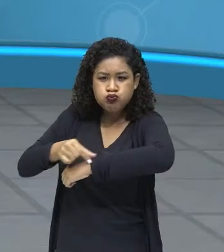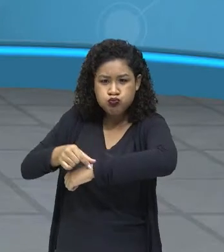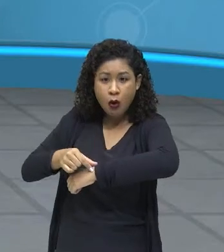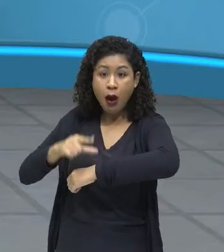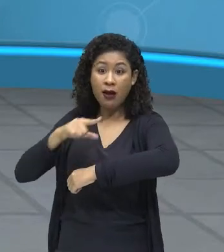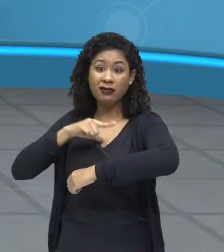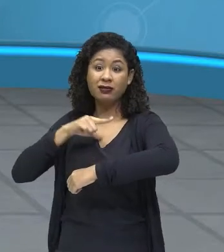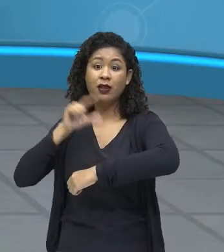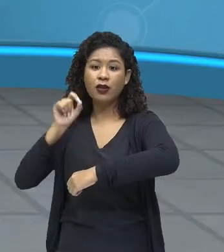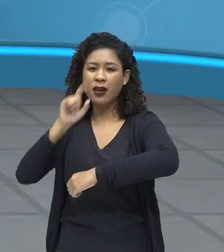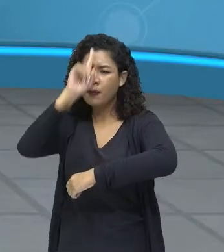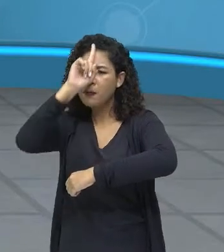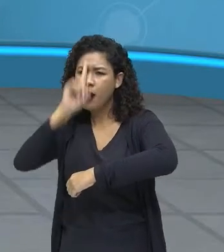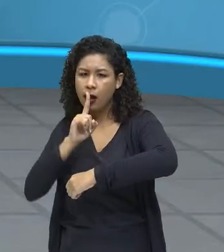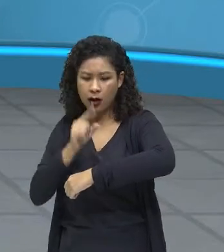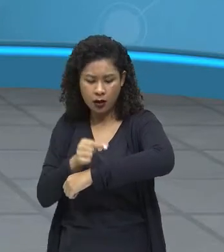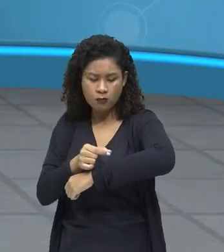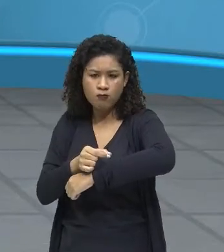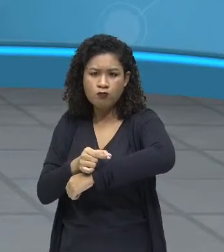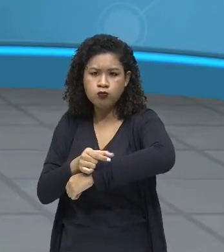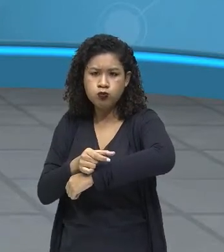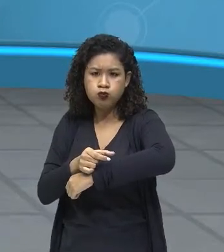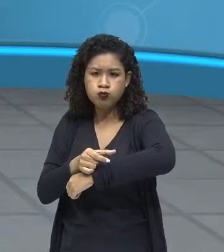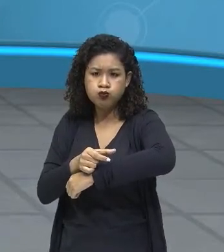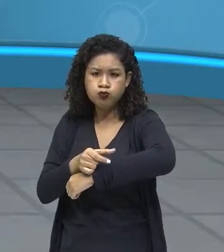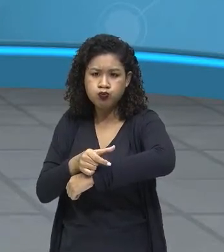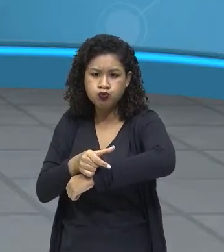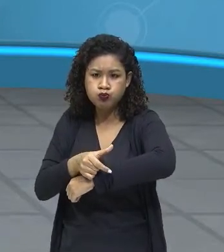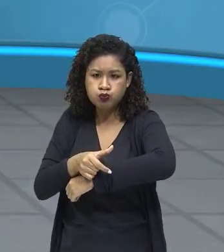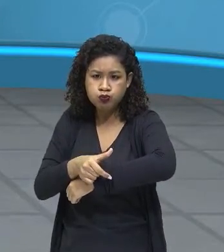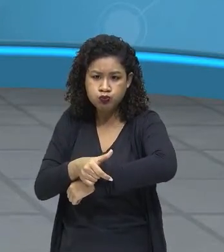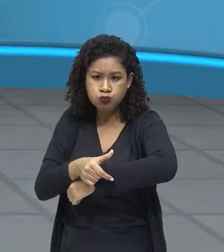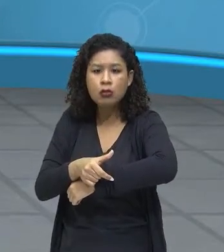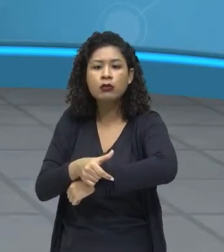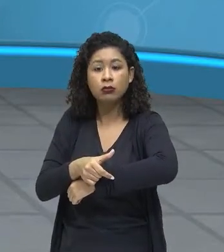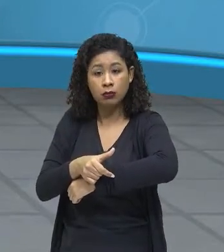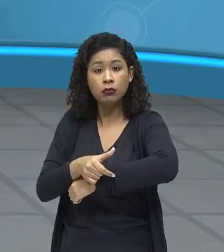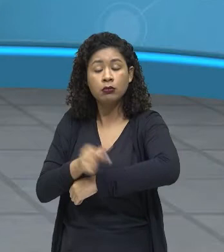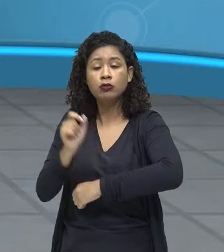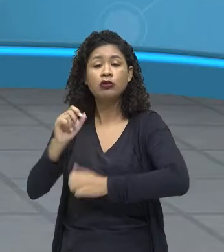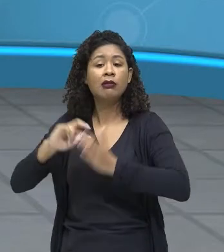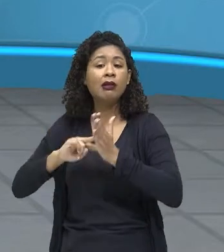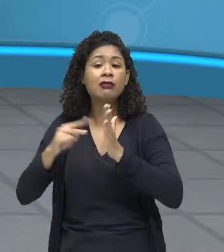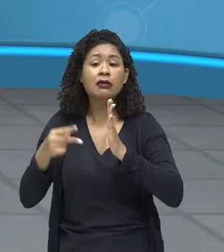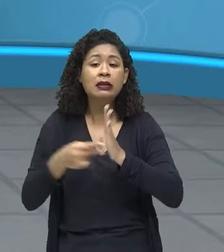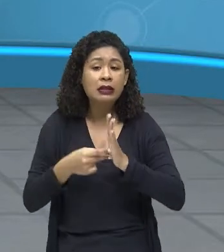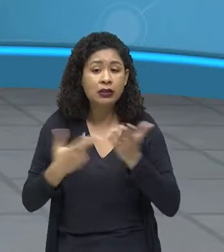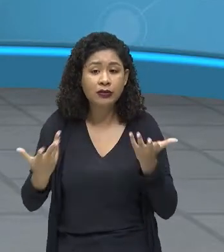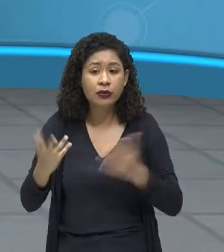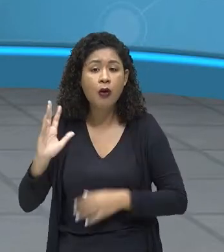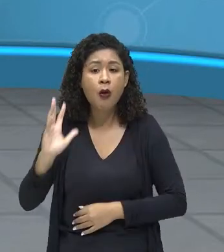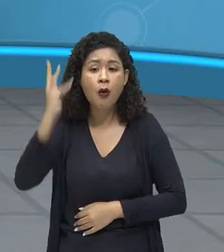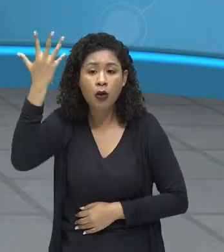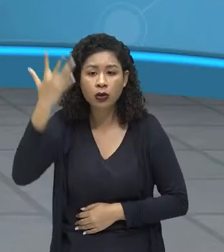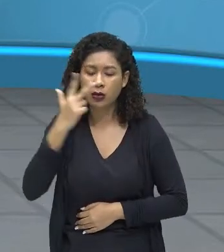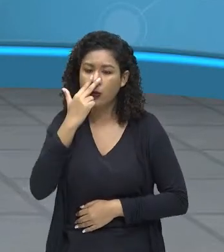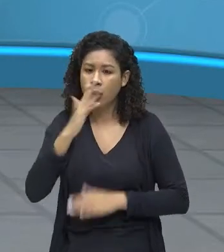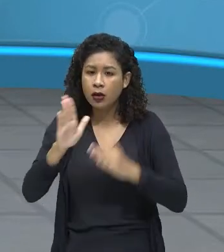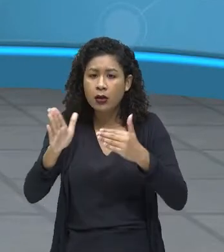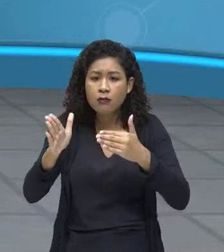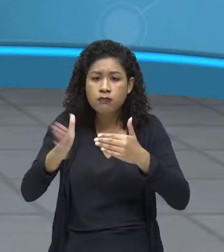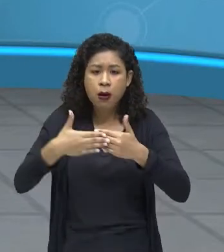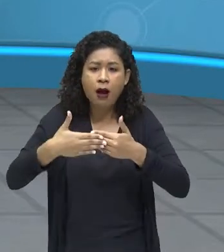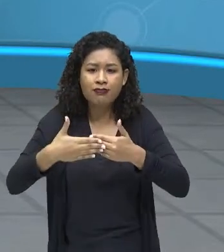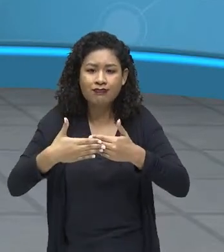Então quando ela começa a se instalar aqui nesse vaso sanguíneo, o que vai acontecer? Ela vai impedir que